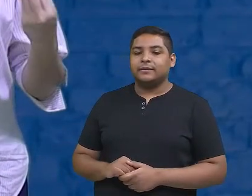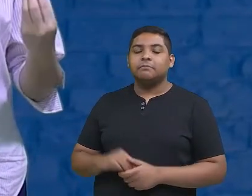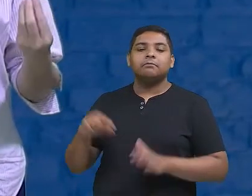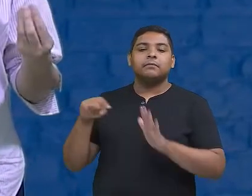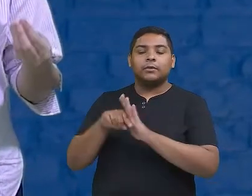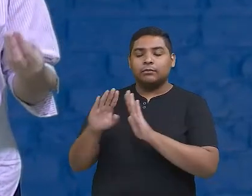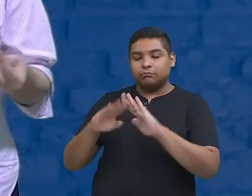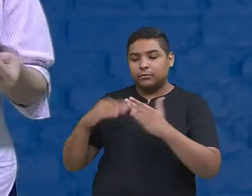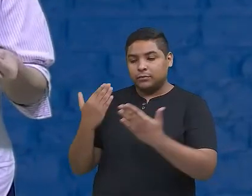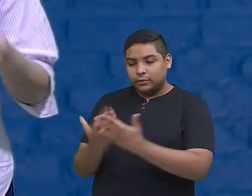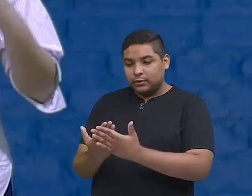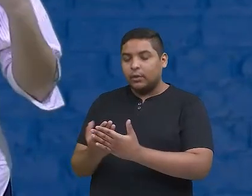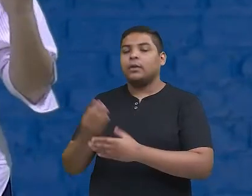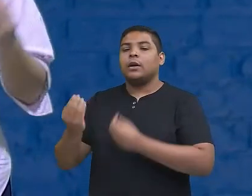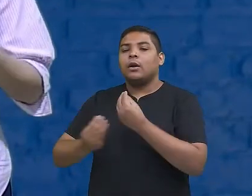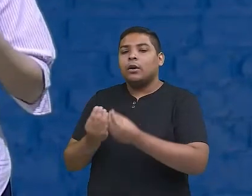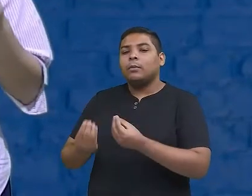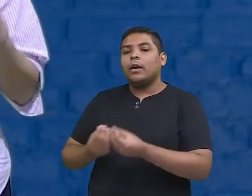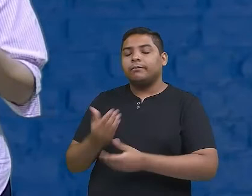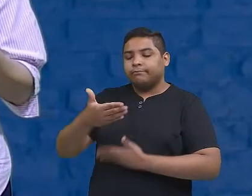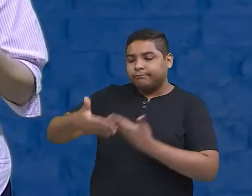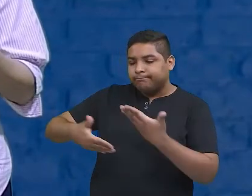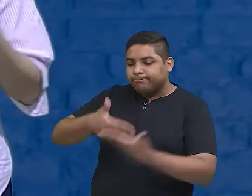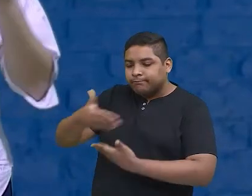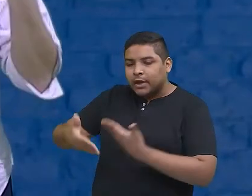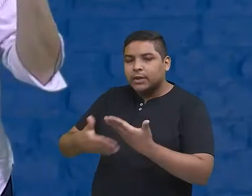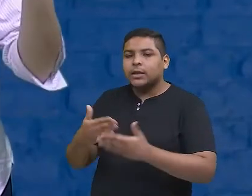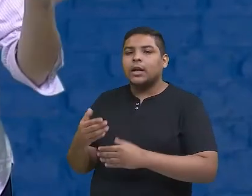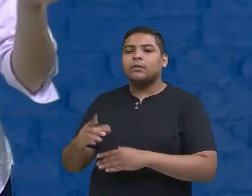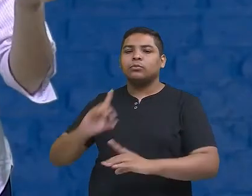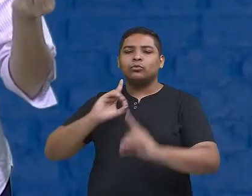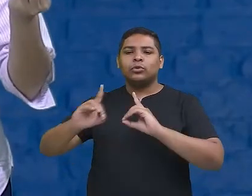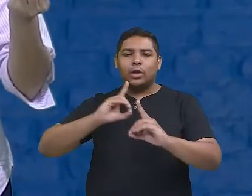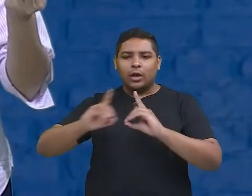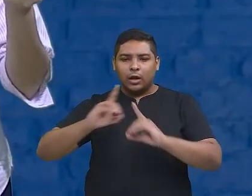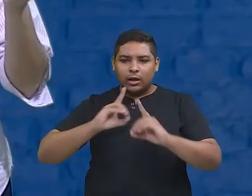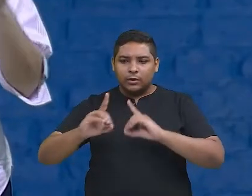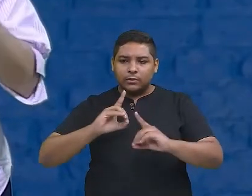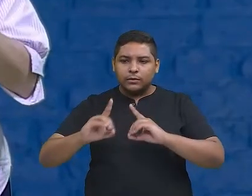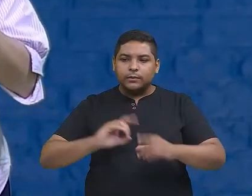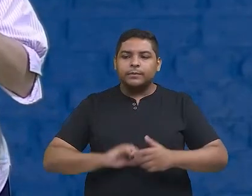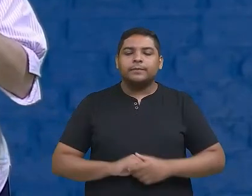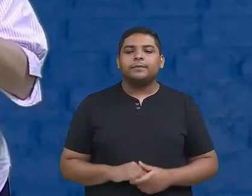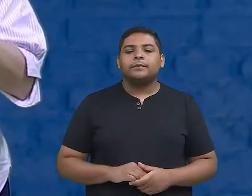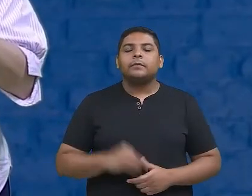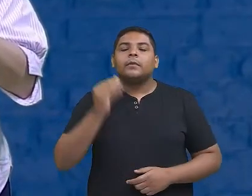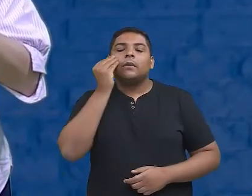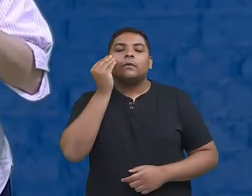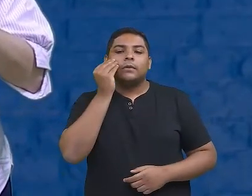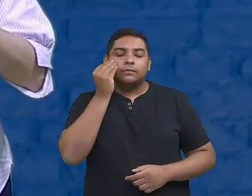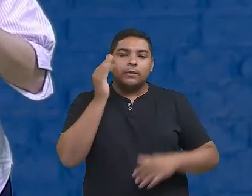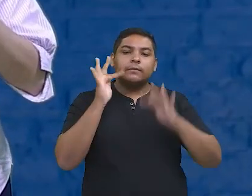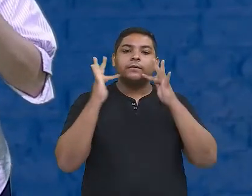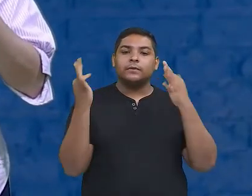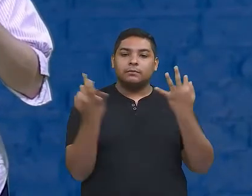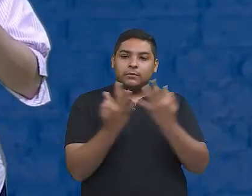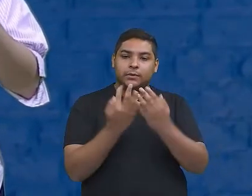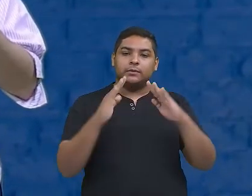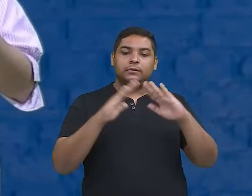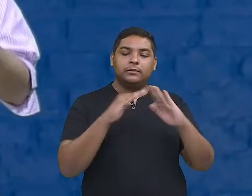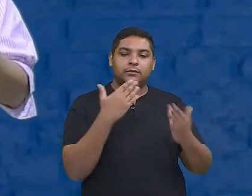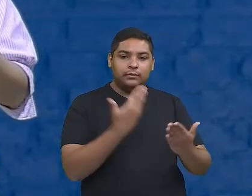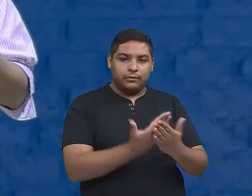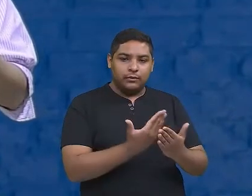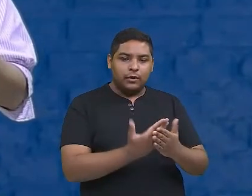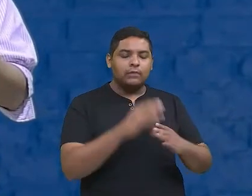essa parceria do diálogo. Precisa existir da família e da escola essa comunicação. A escola,